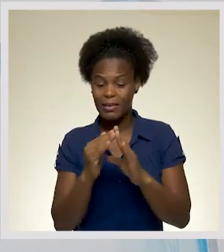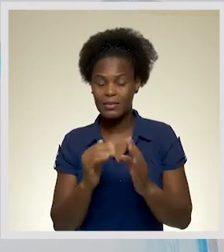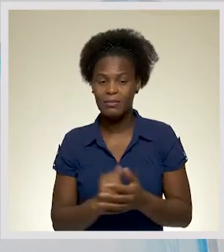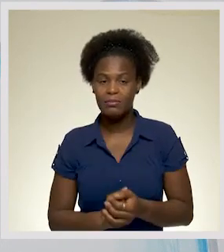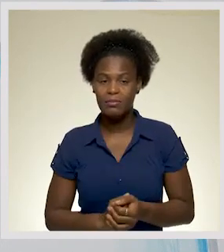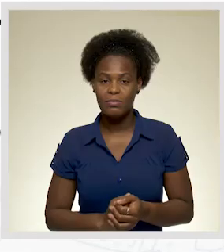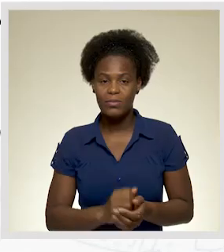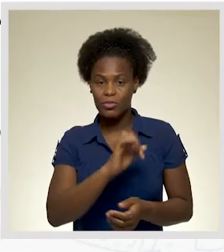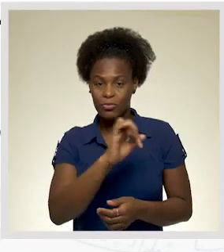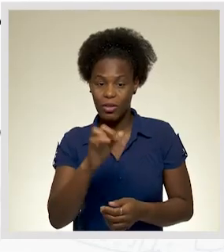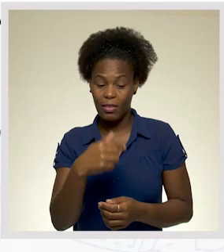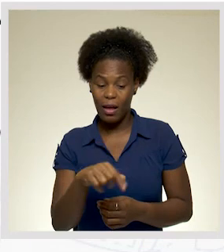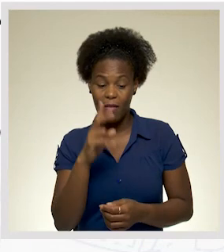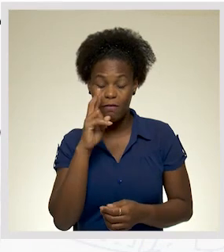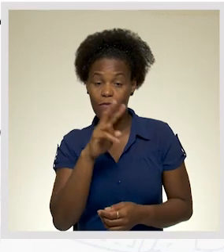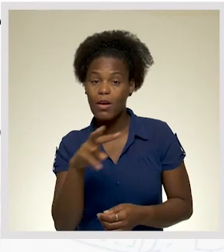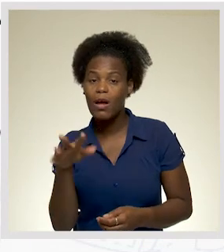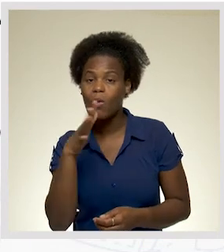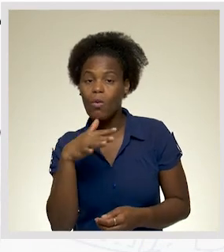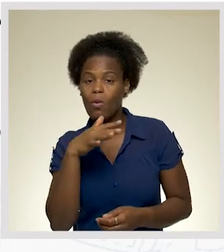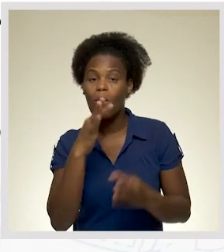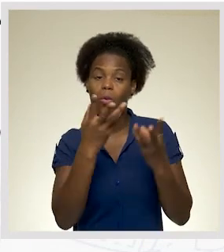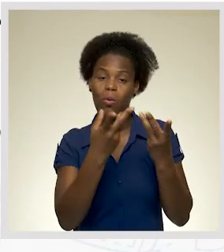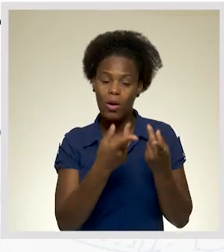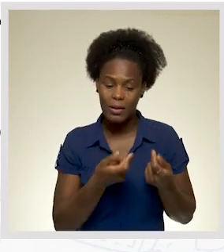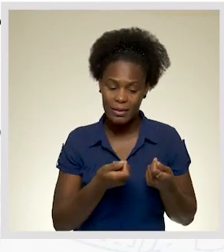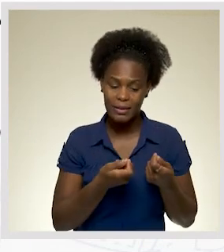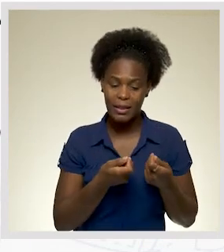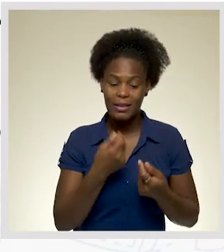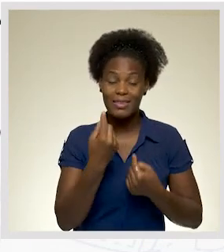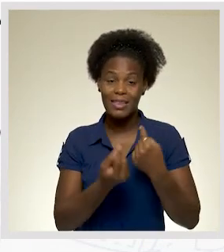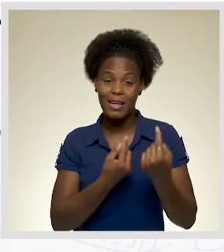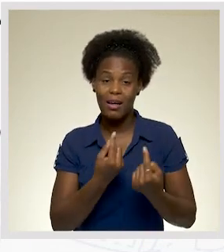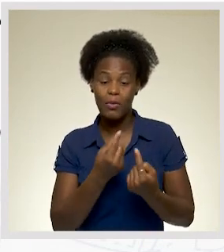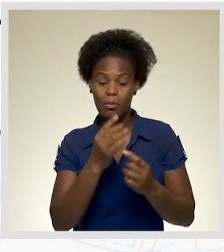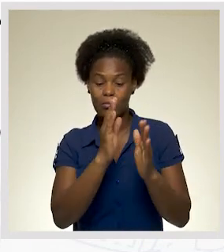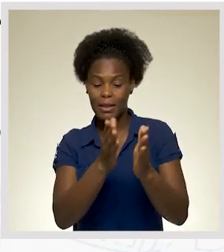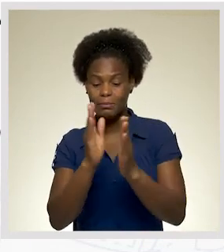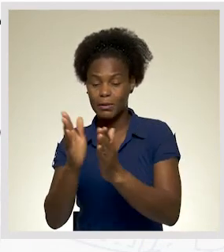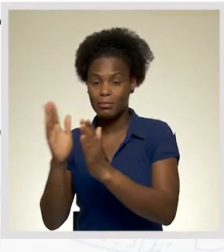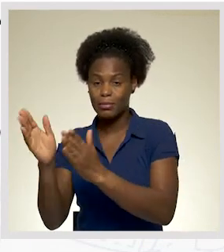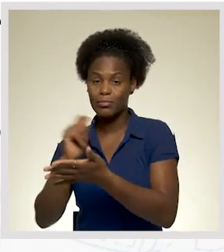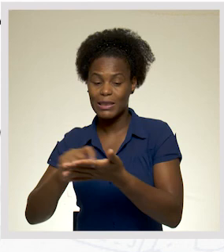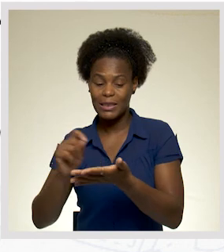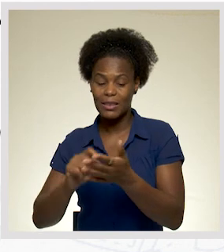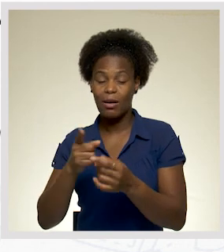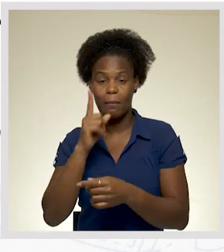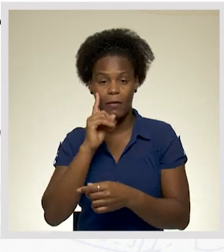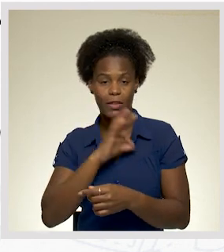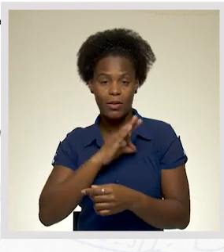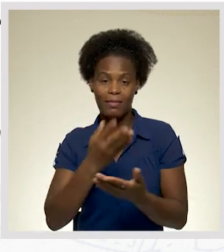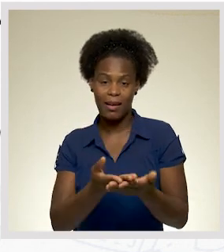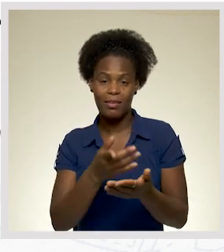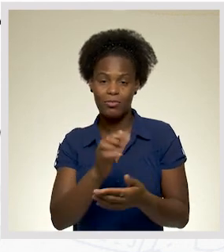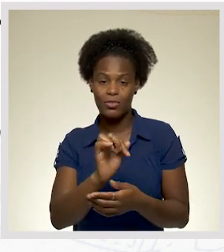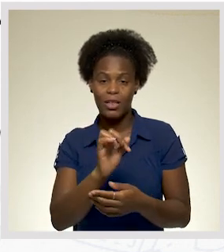trabalho de casa. Terão de identificar a quantidade de cada uma das partes do exercício que a